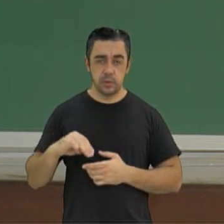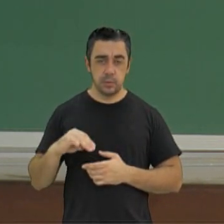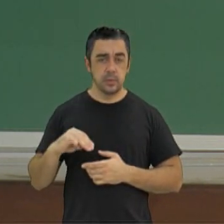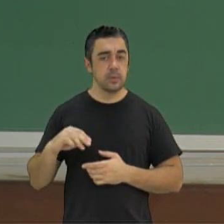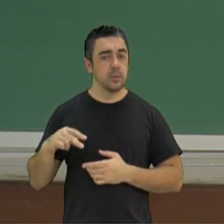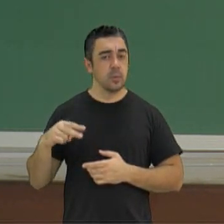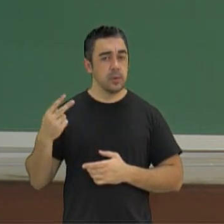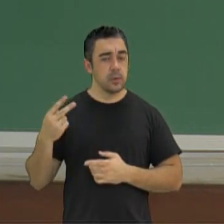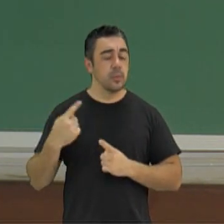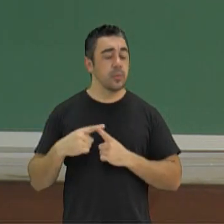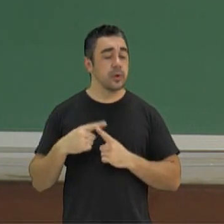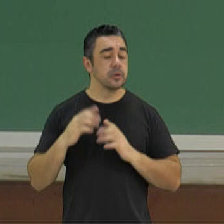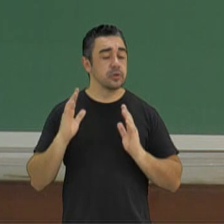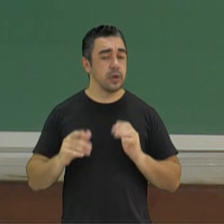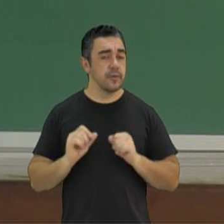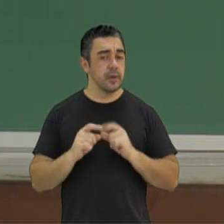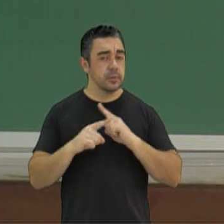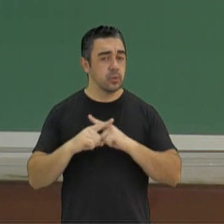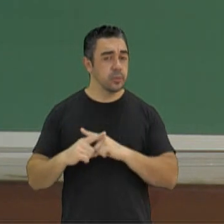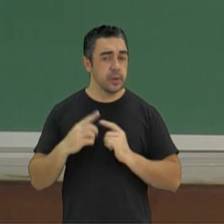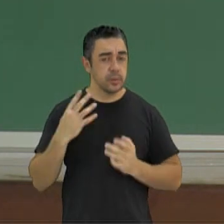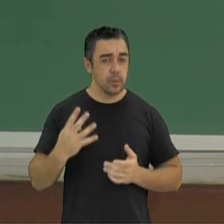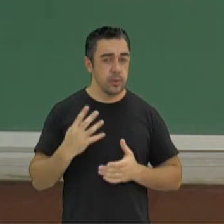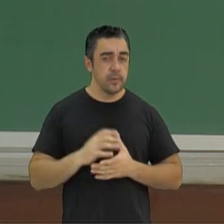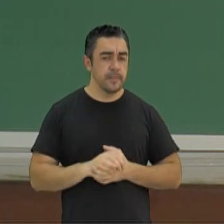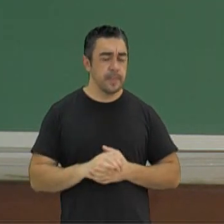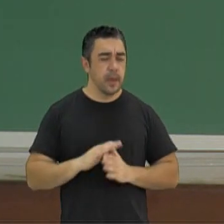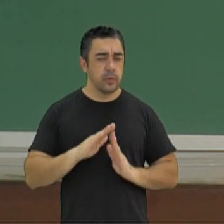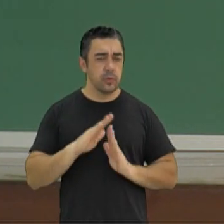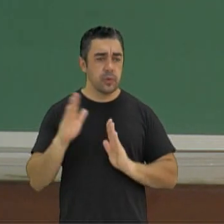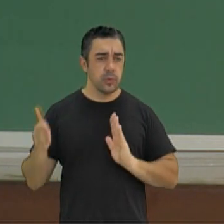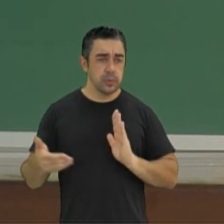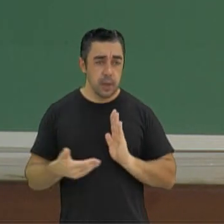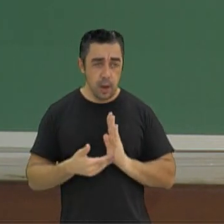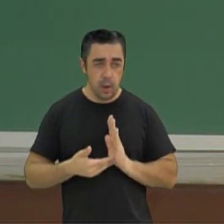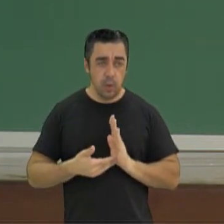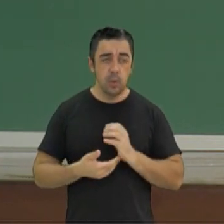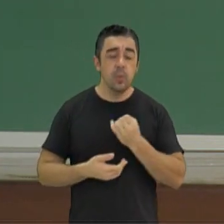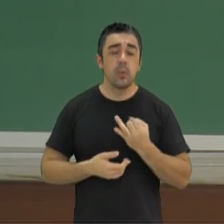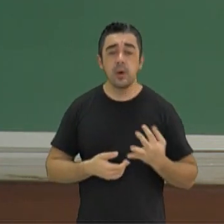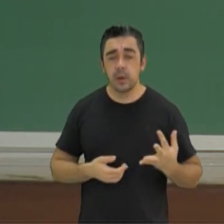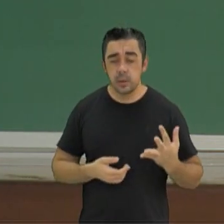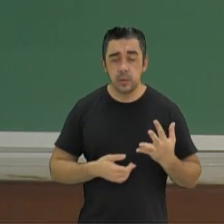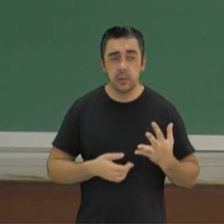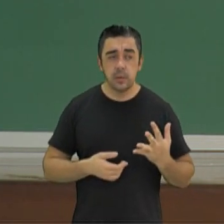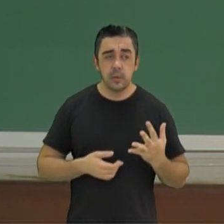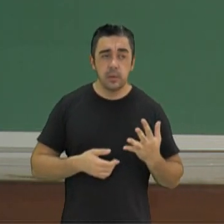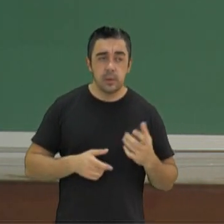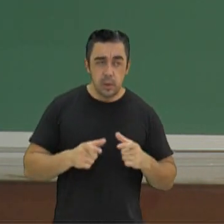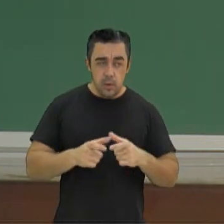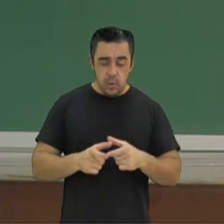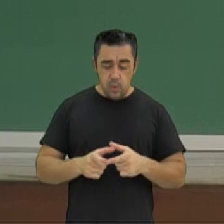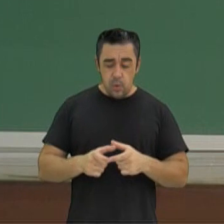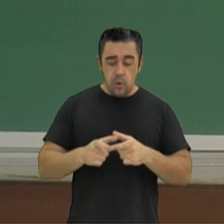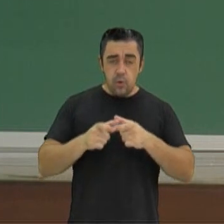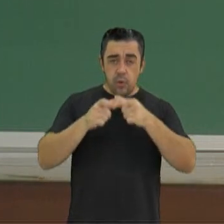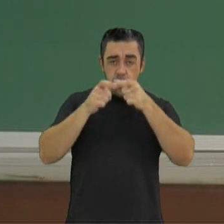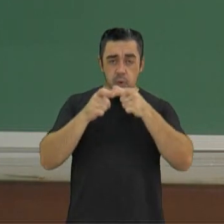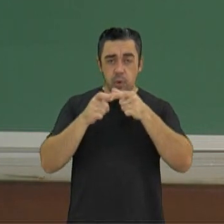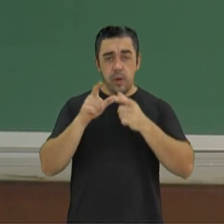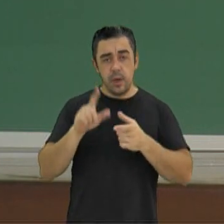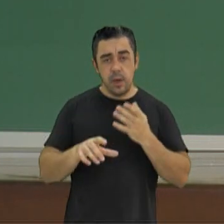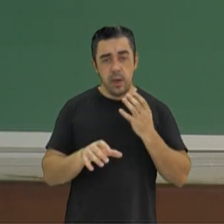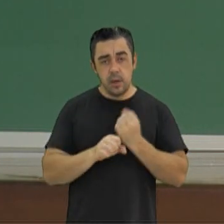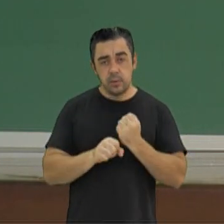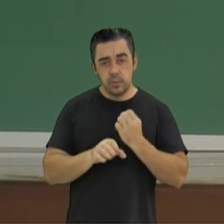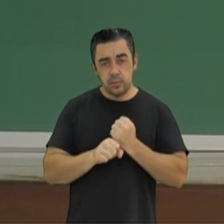já foi multiplicado por 4. O que falta para a área total mesmo? Ainda falta, gente. Ainda falta a área do tronco, que ela é a